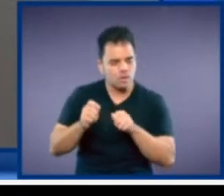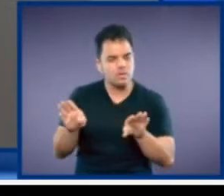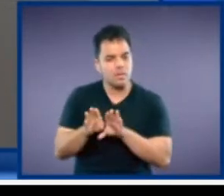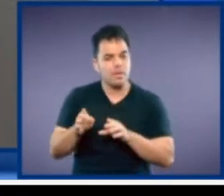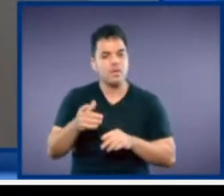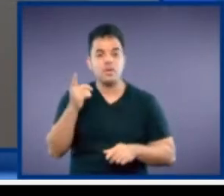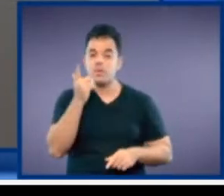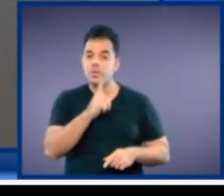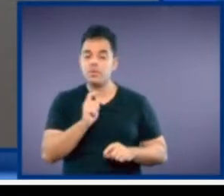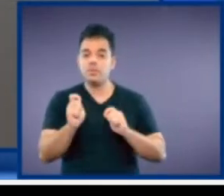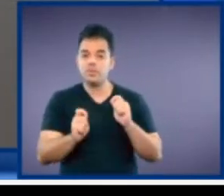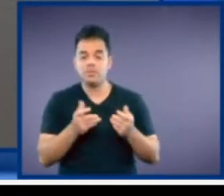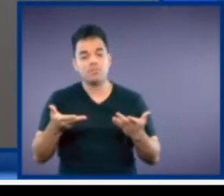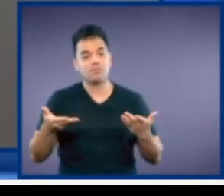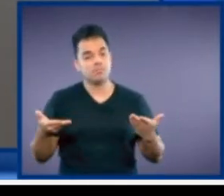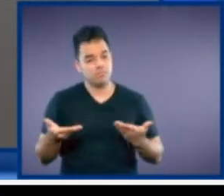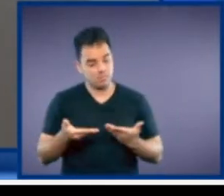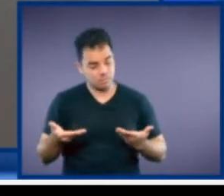pelo menos